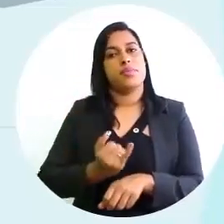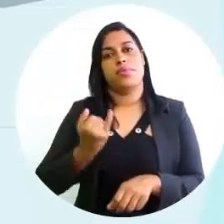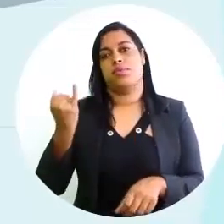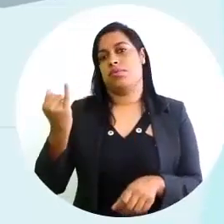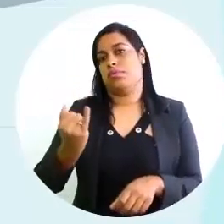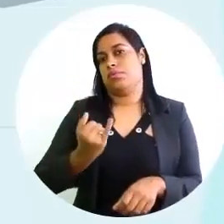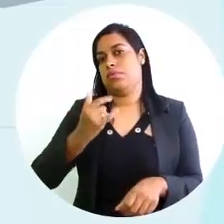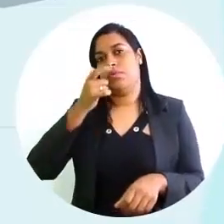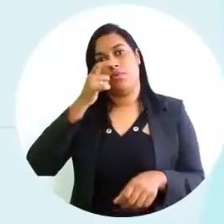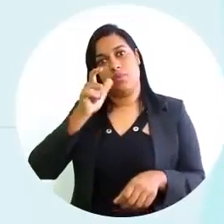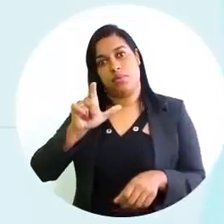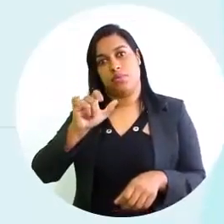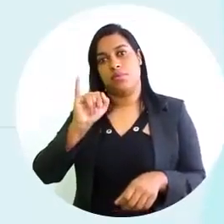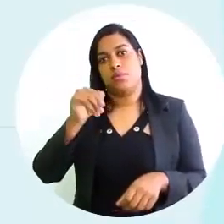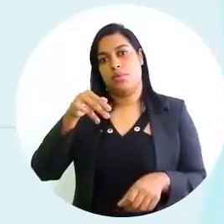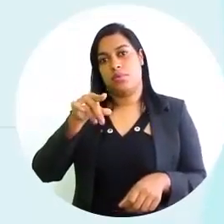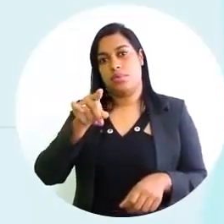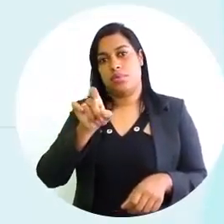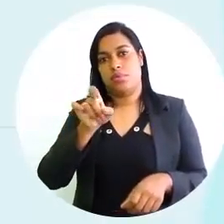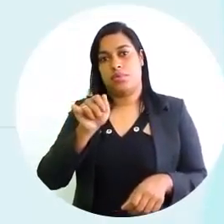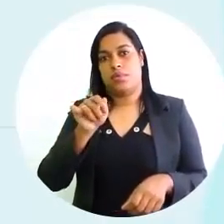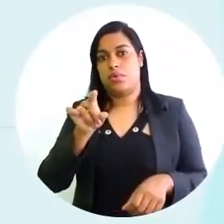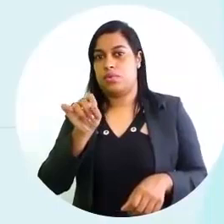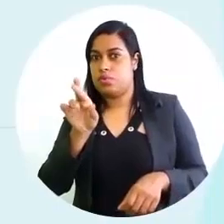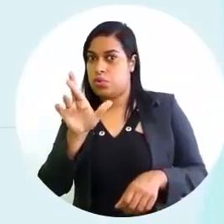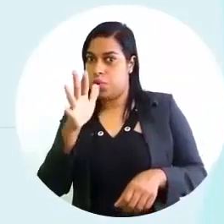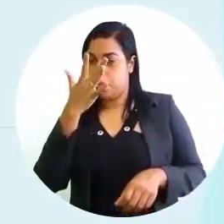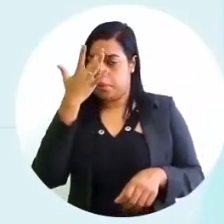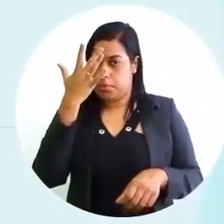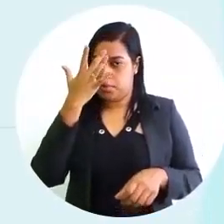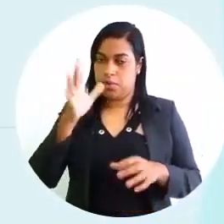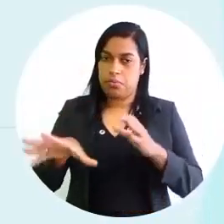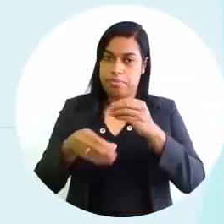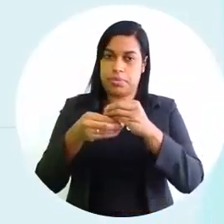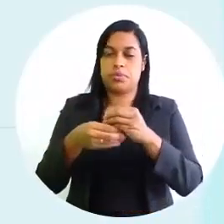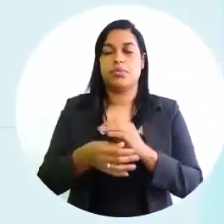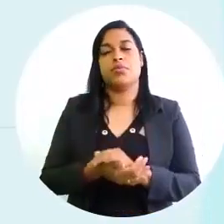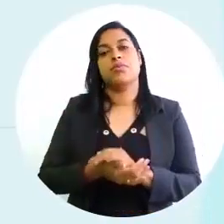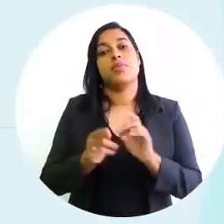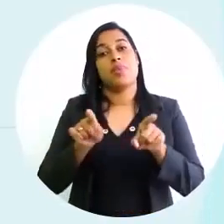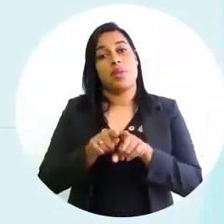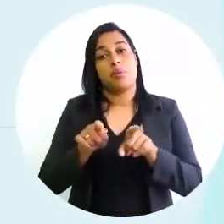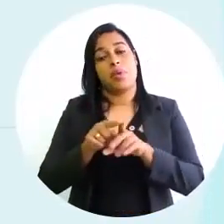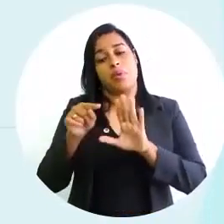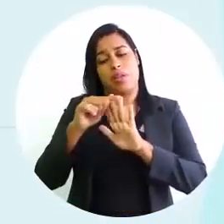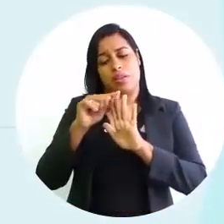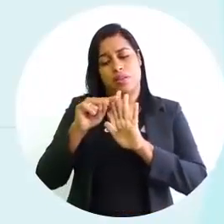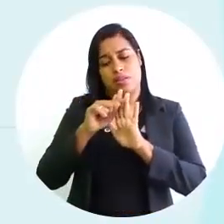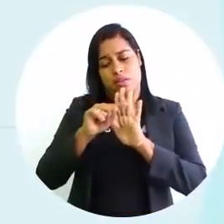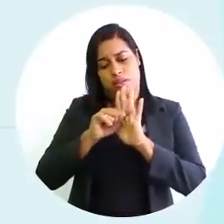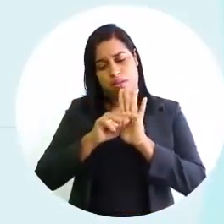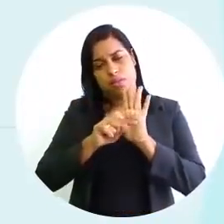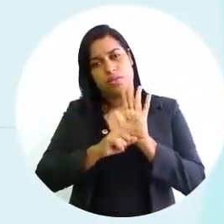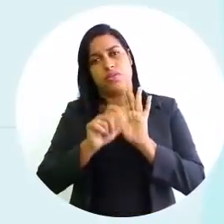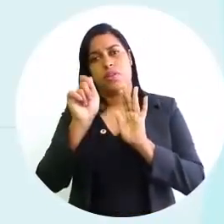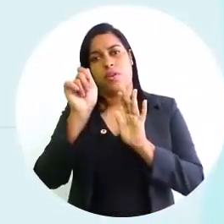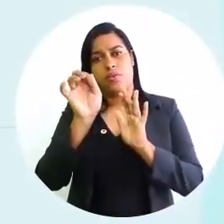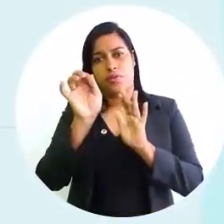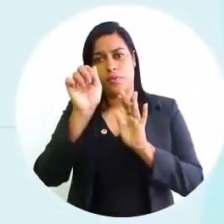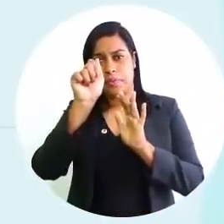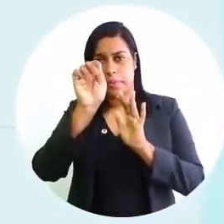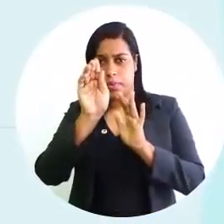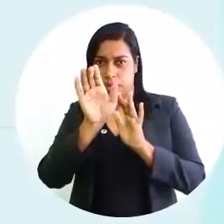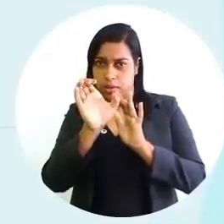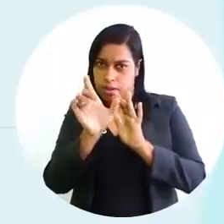muito interessante para o indexador, e ele vai tratar também de uma lista alfabética